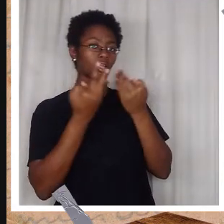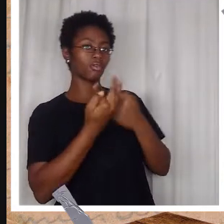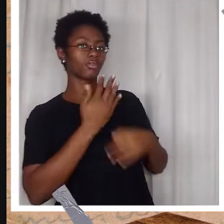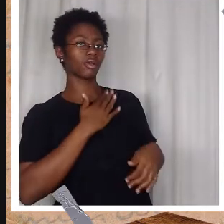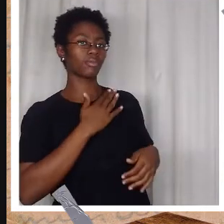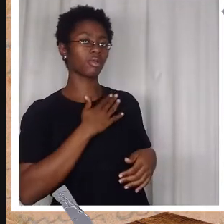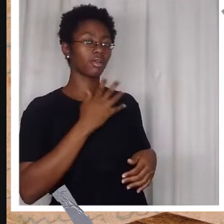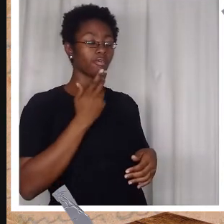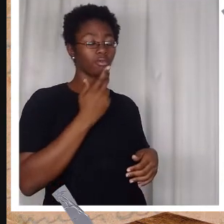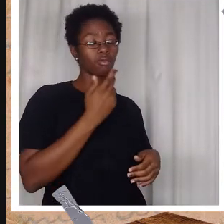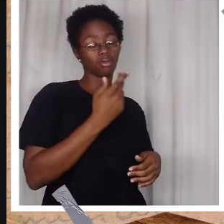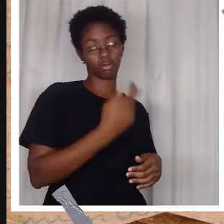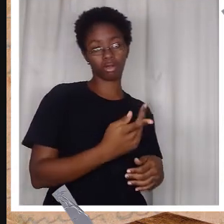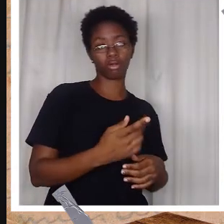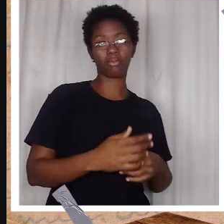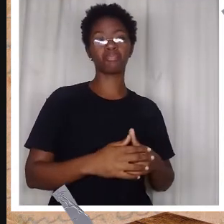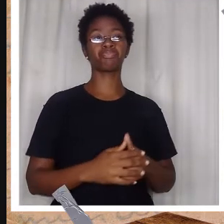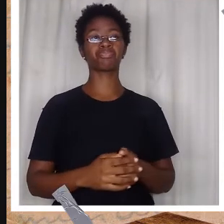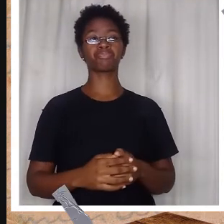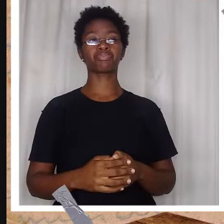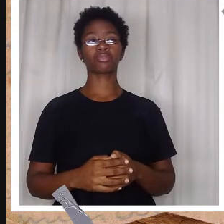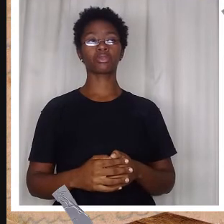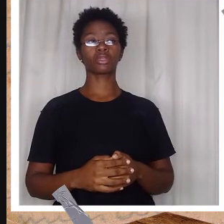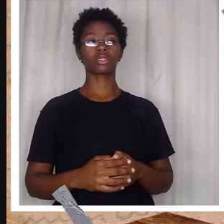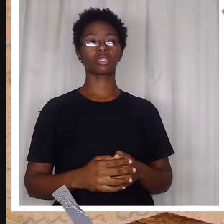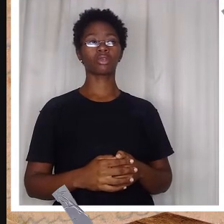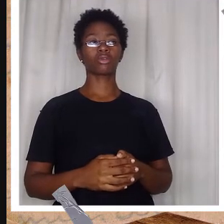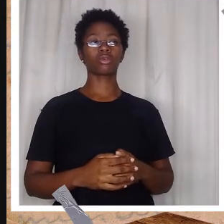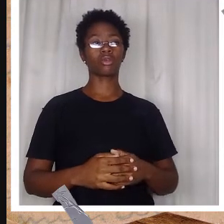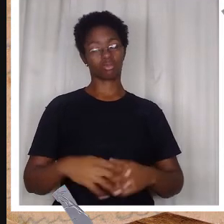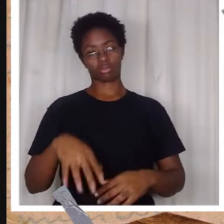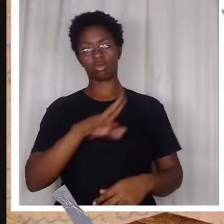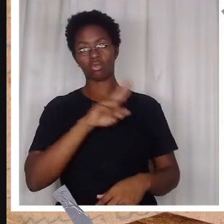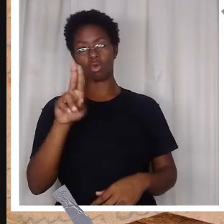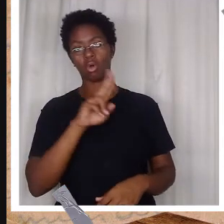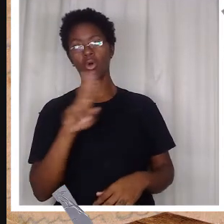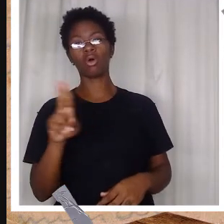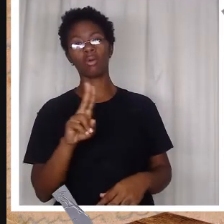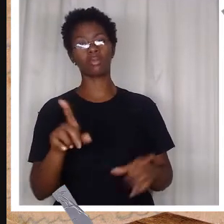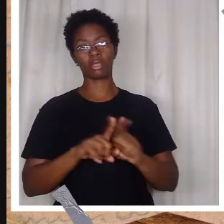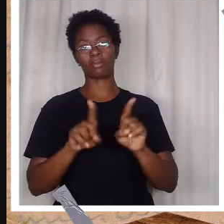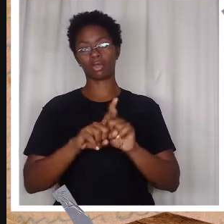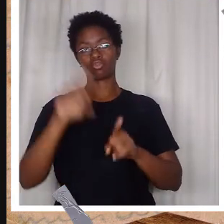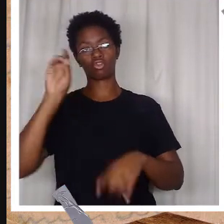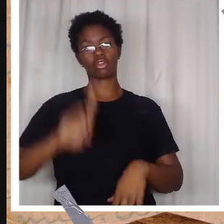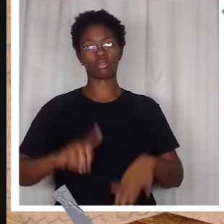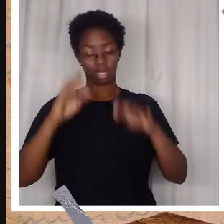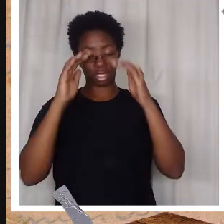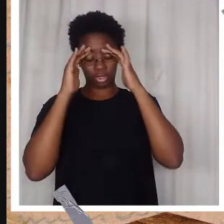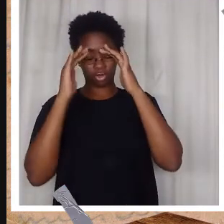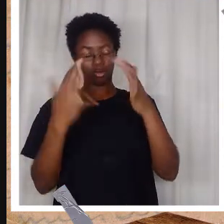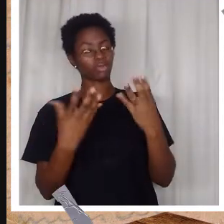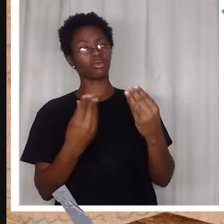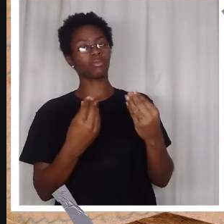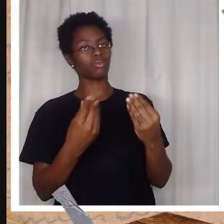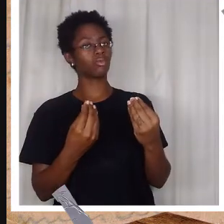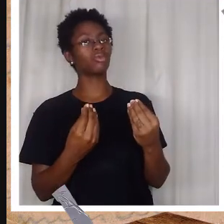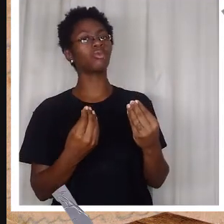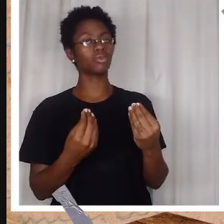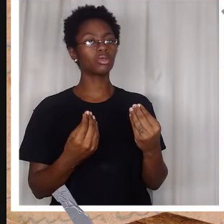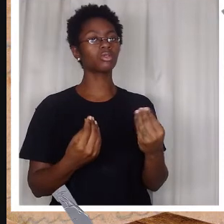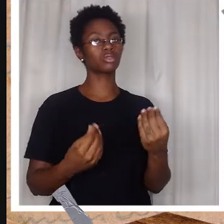que me veio, porque, além de ser um diretor que eu respeito muito, iniciado por um